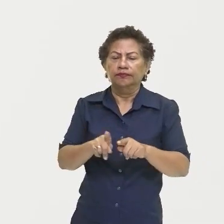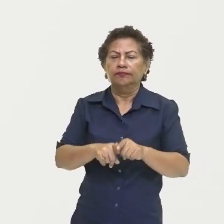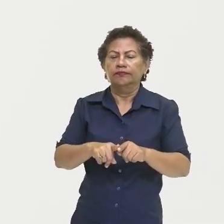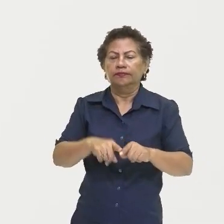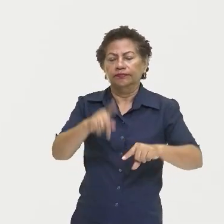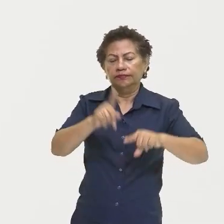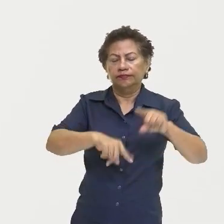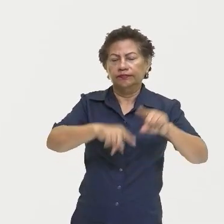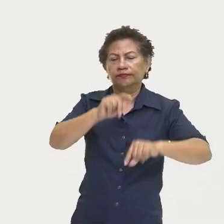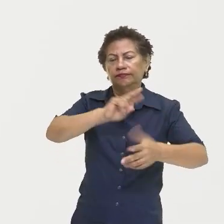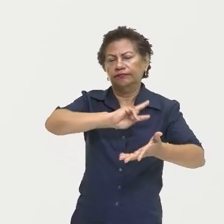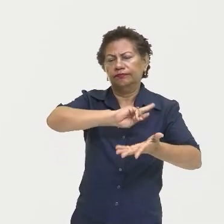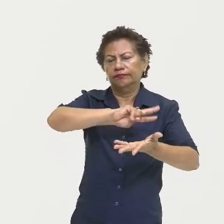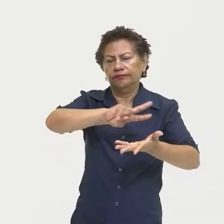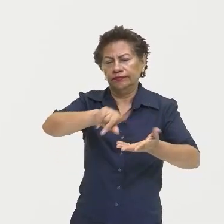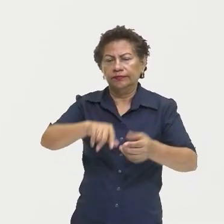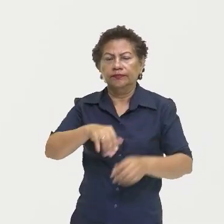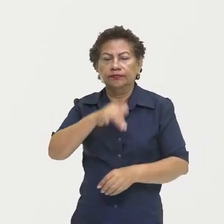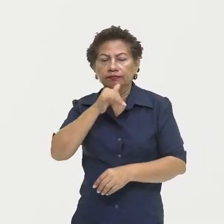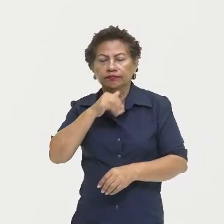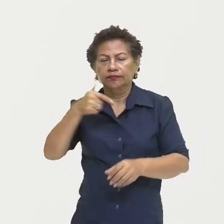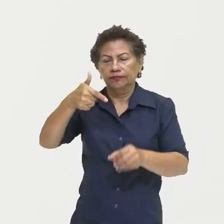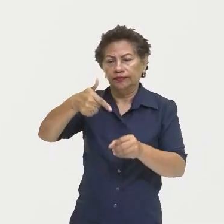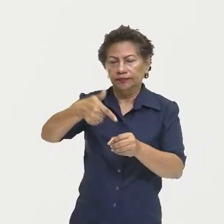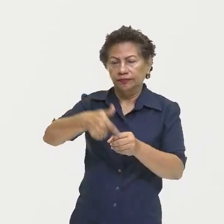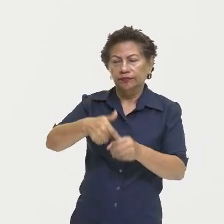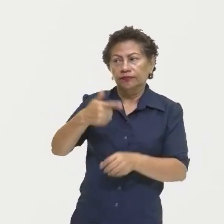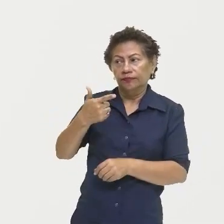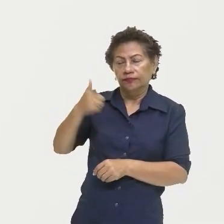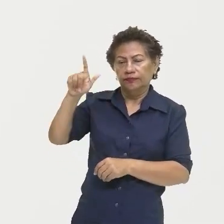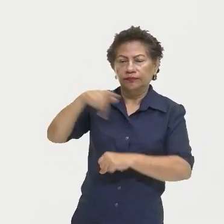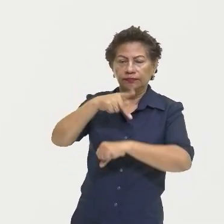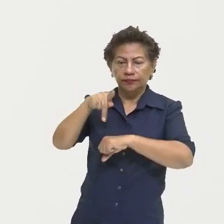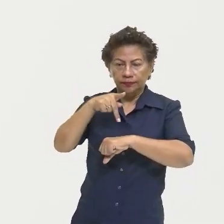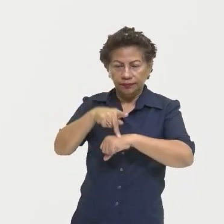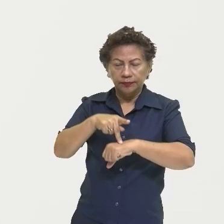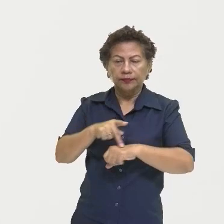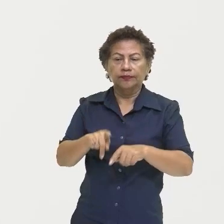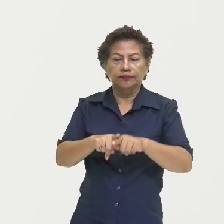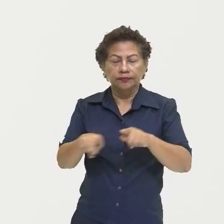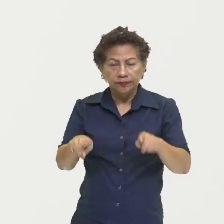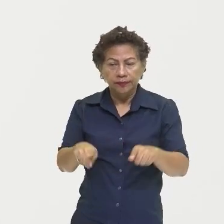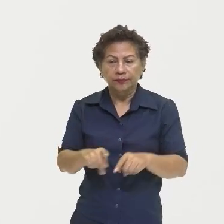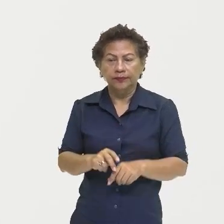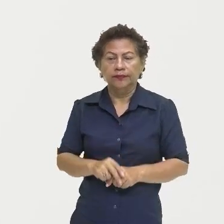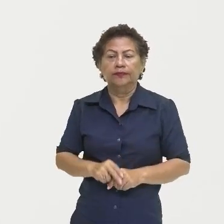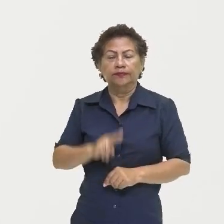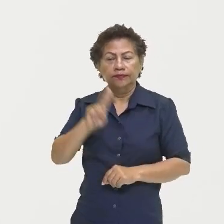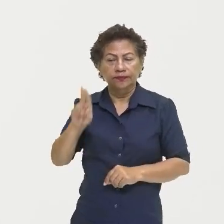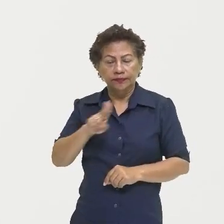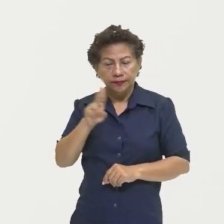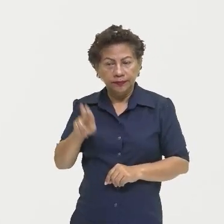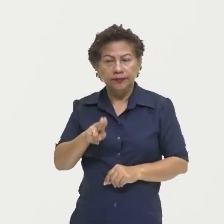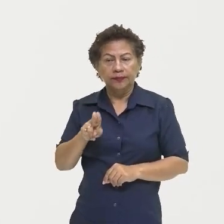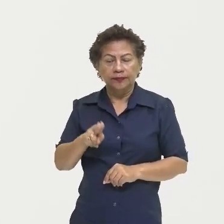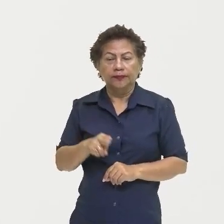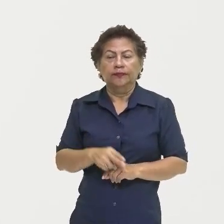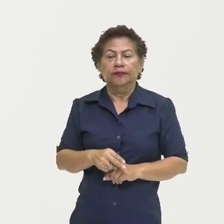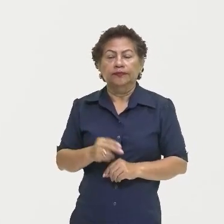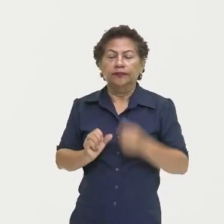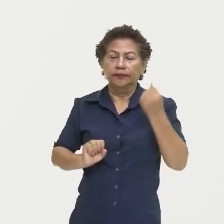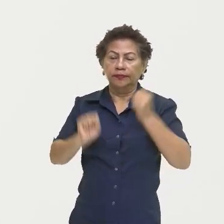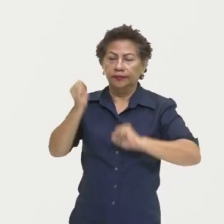observar aí na imagem, né, o petróleo, às vezes vem ali de outro país, mas ele vai servir e vai ser utilizado pela